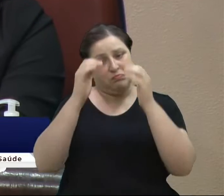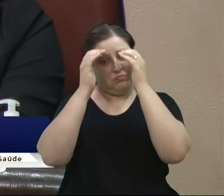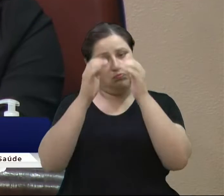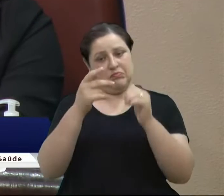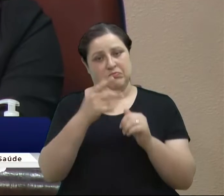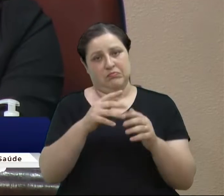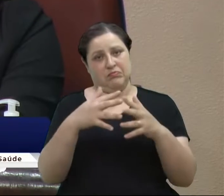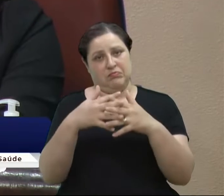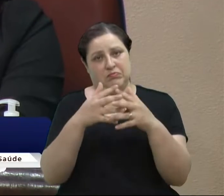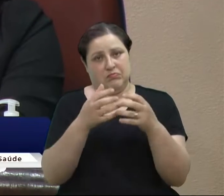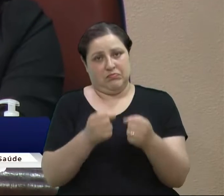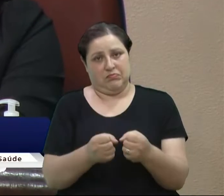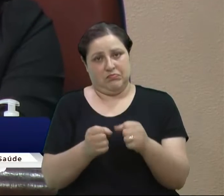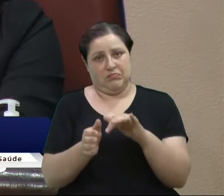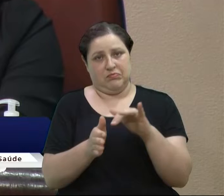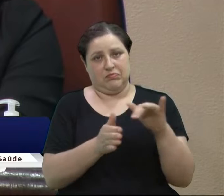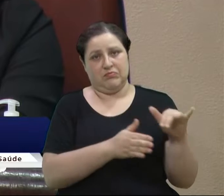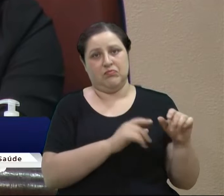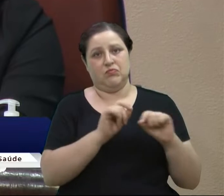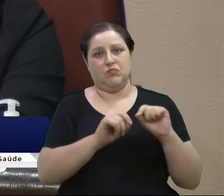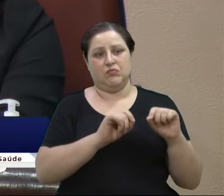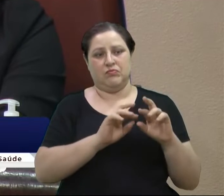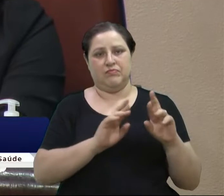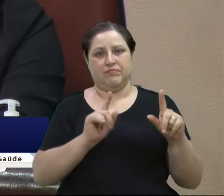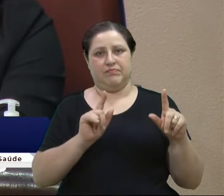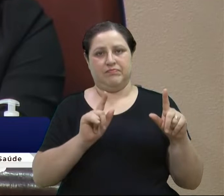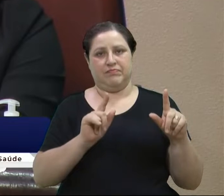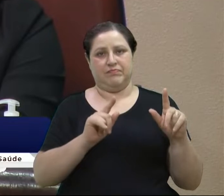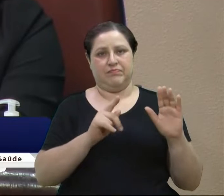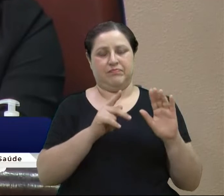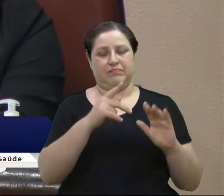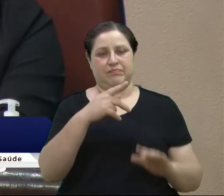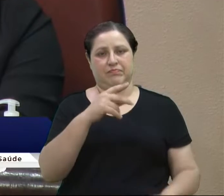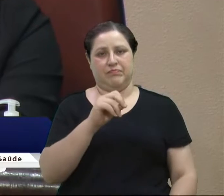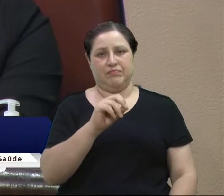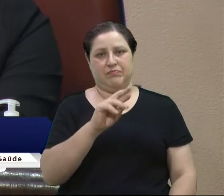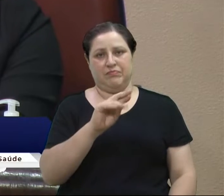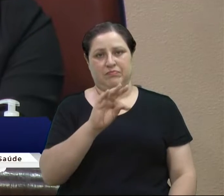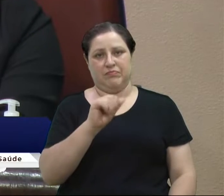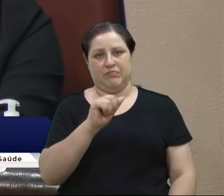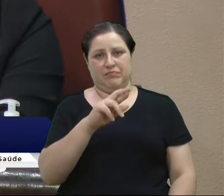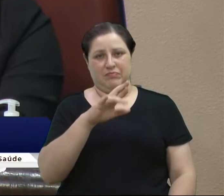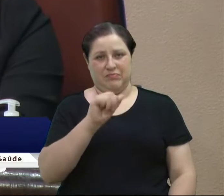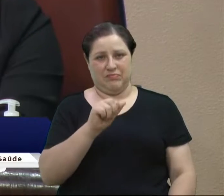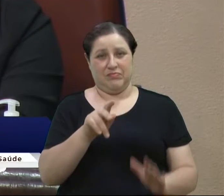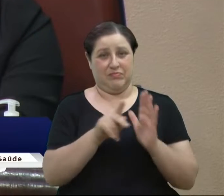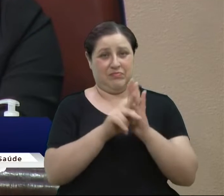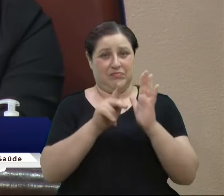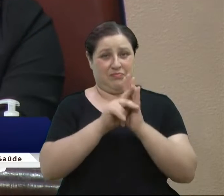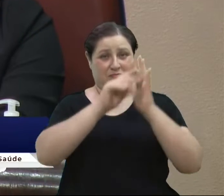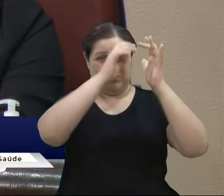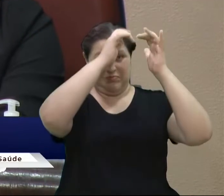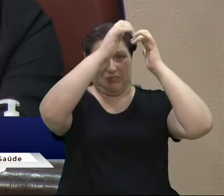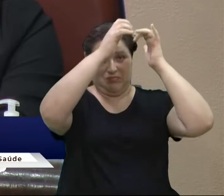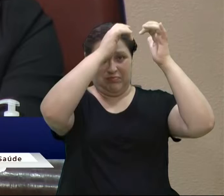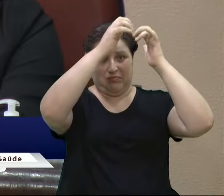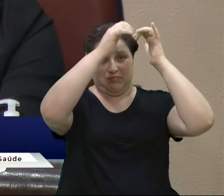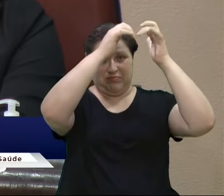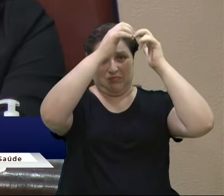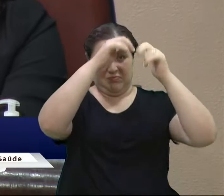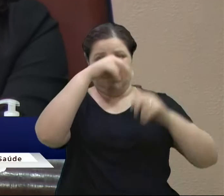ele vai destoar da portaria do Ministério, ele é a questão da neurologia, porque hoje a demanda de